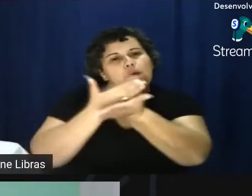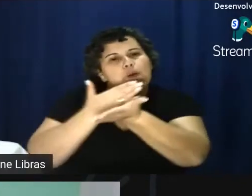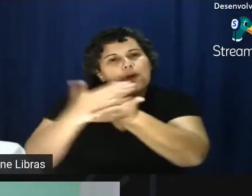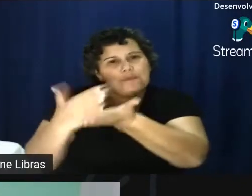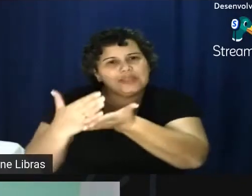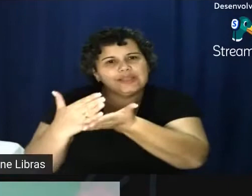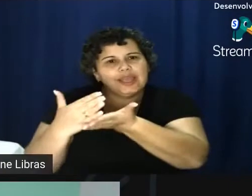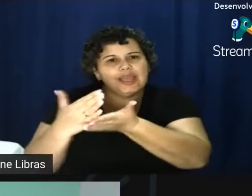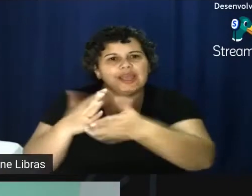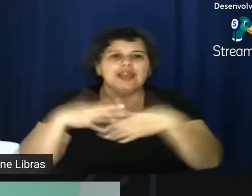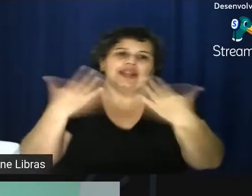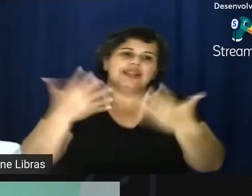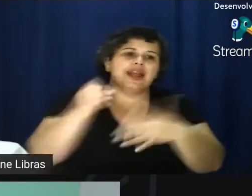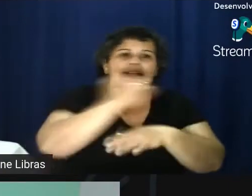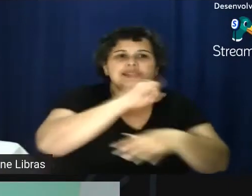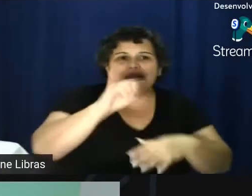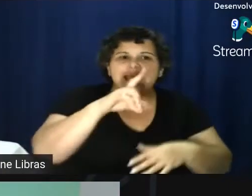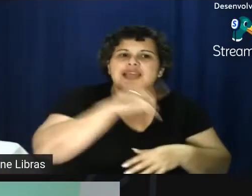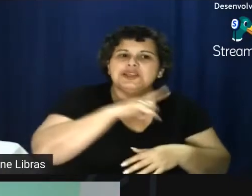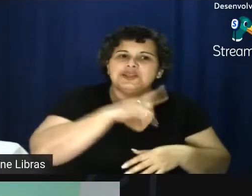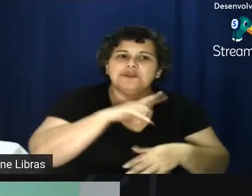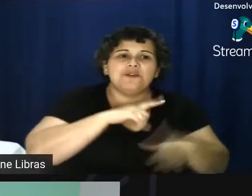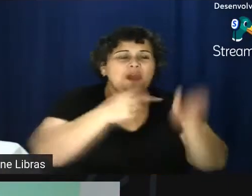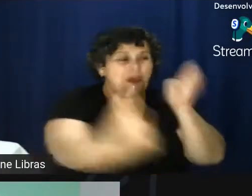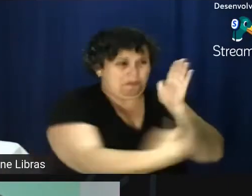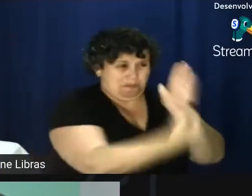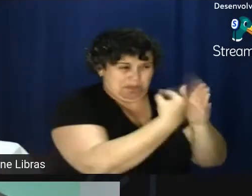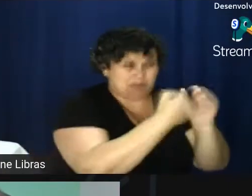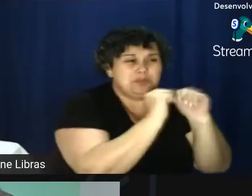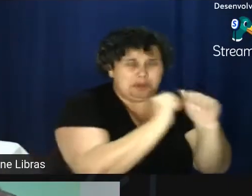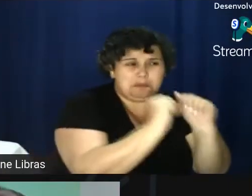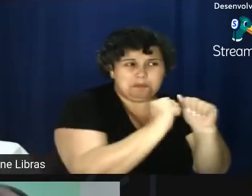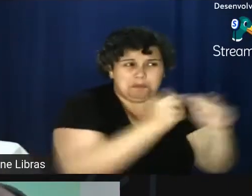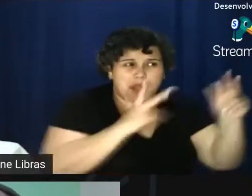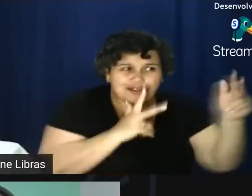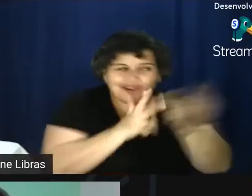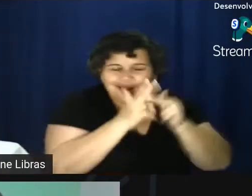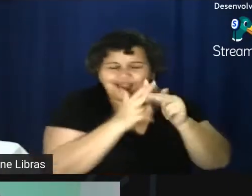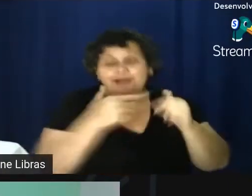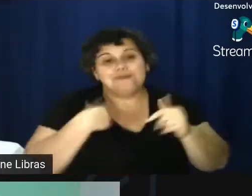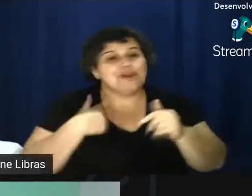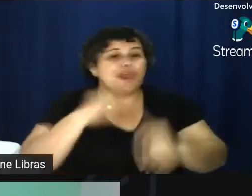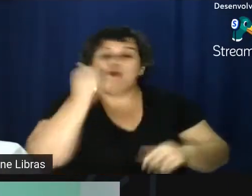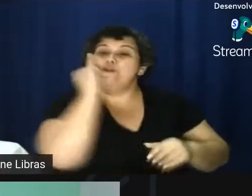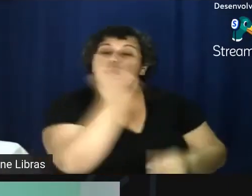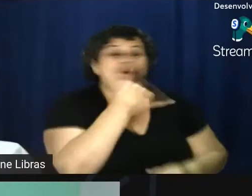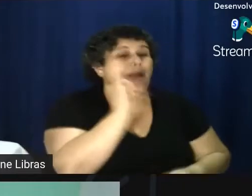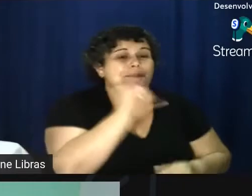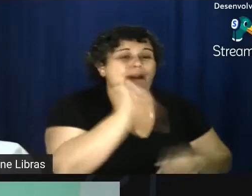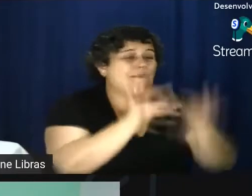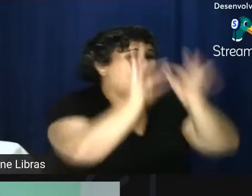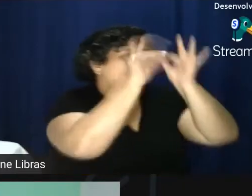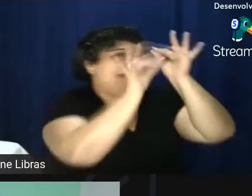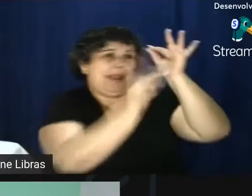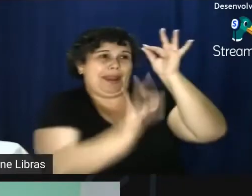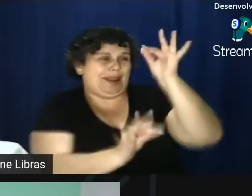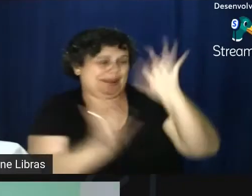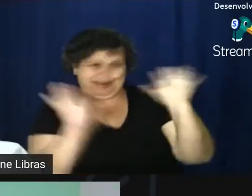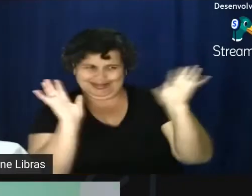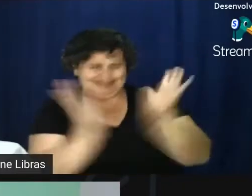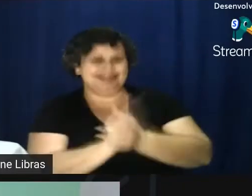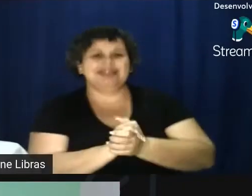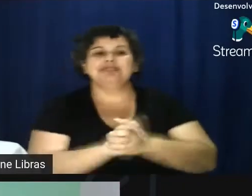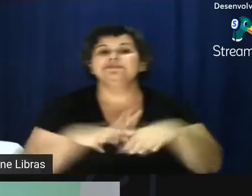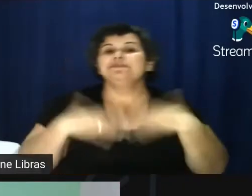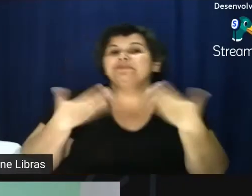tiver alguma pergunta, senão eu vou contar a história aqui inteira. Você Não, pode pode ficar contar, à fica à vontade. vontade, Letícia, fica à vontade. E aí, mais